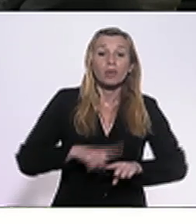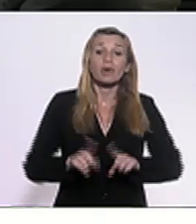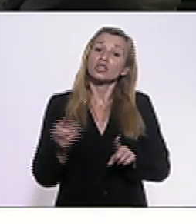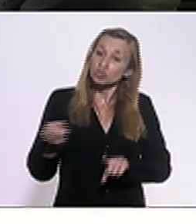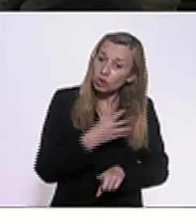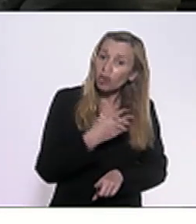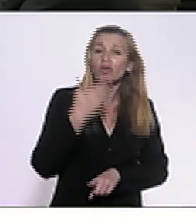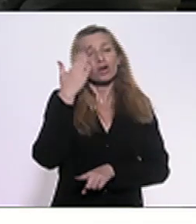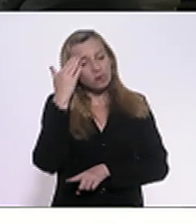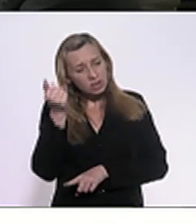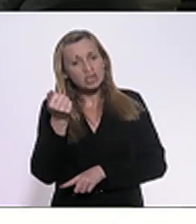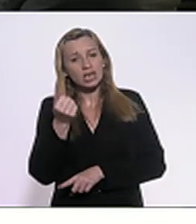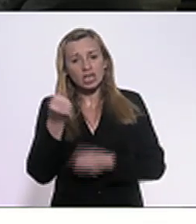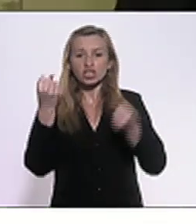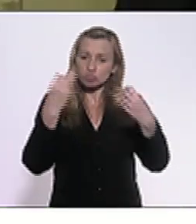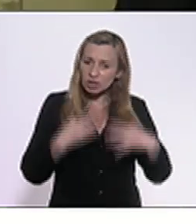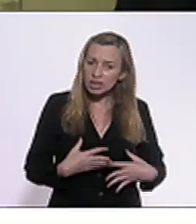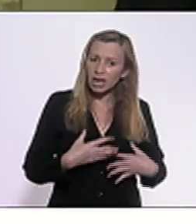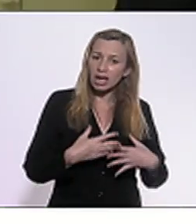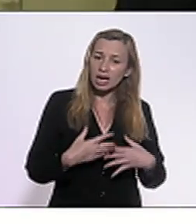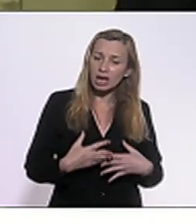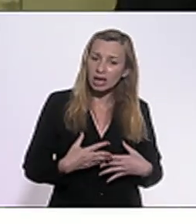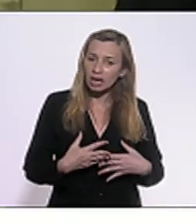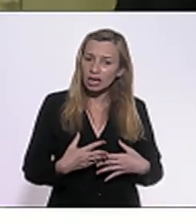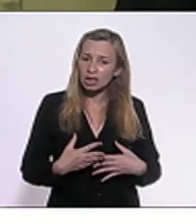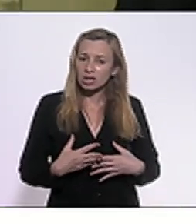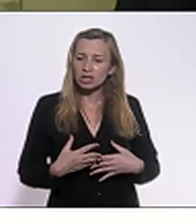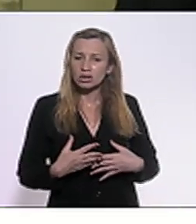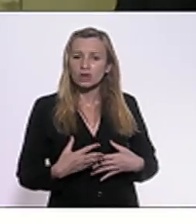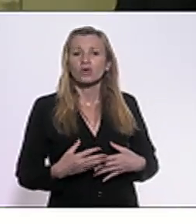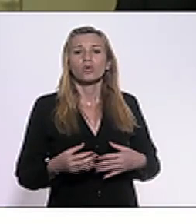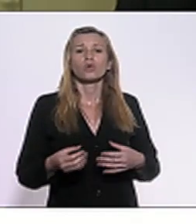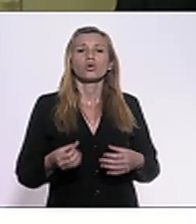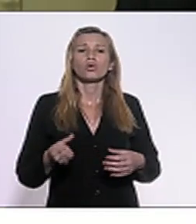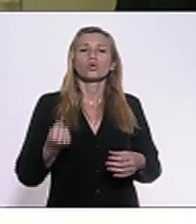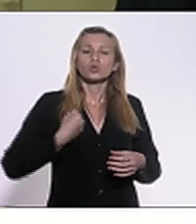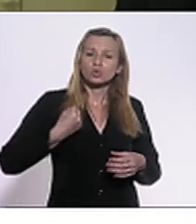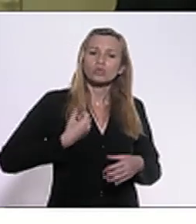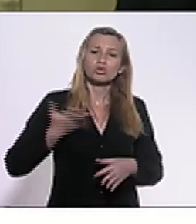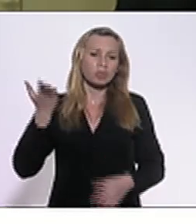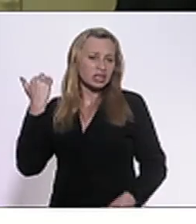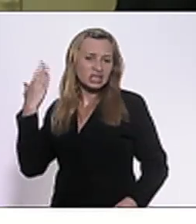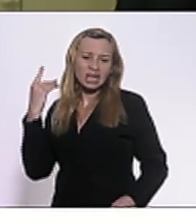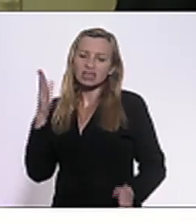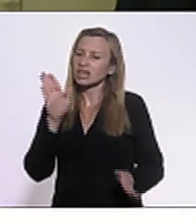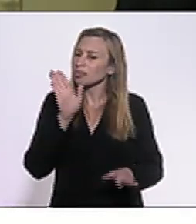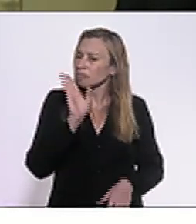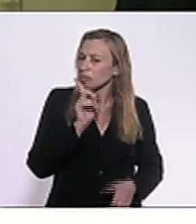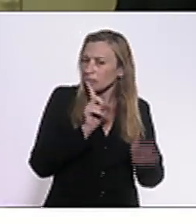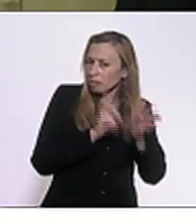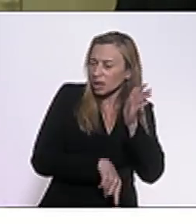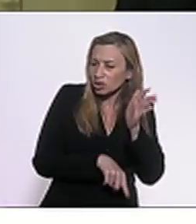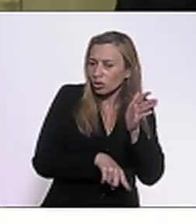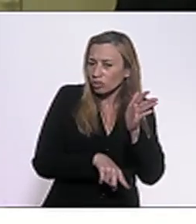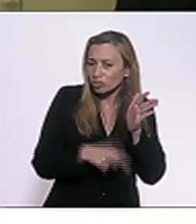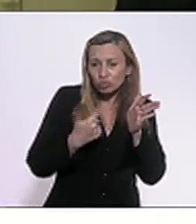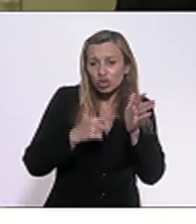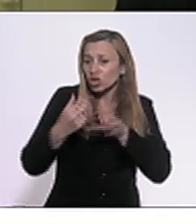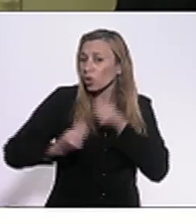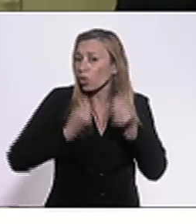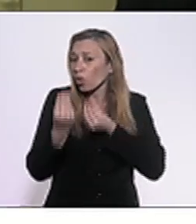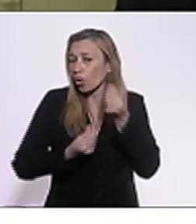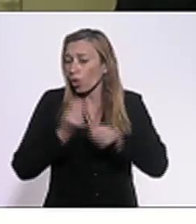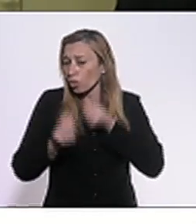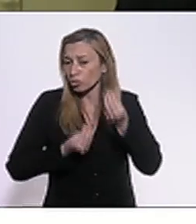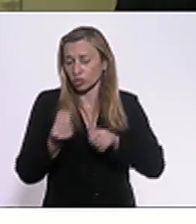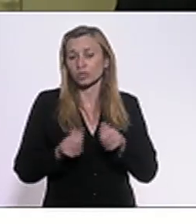número muito mais razoável do que o anterior. O número que estava lá era muito baixo. Assim, não fazia sequer sentido, haja vista, o fluxo que